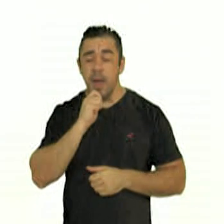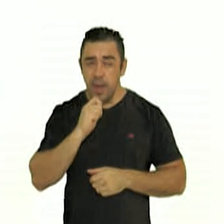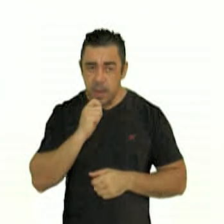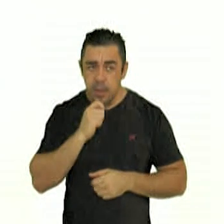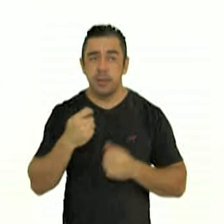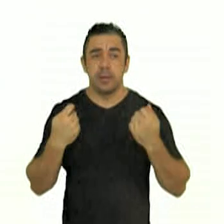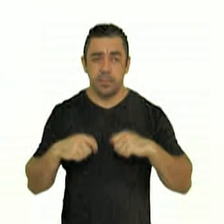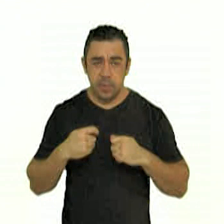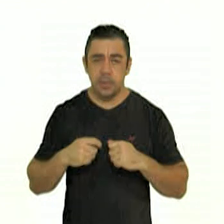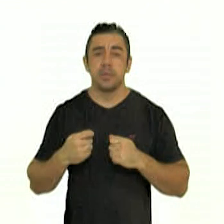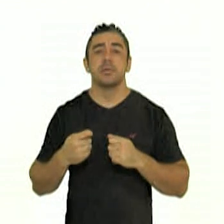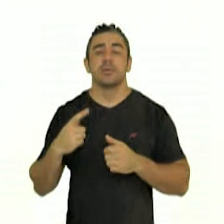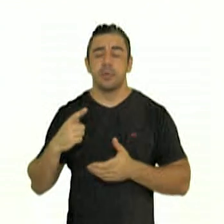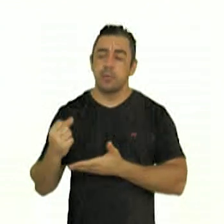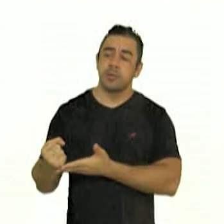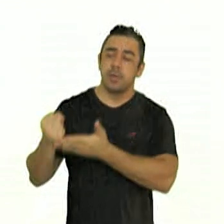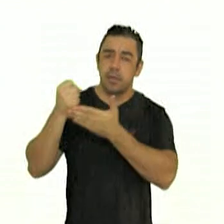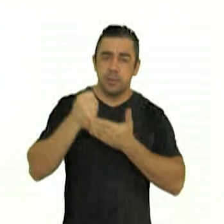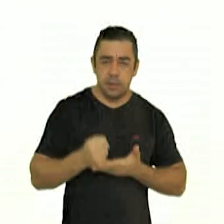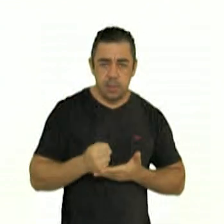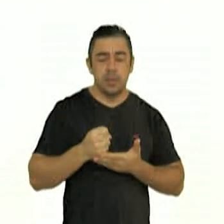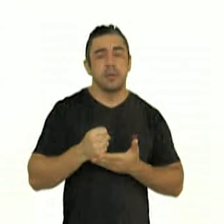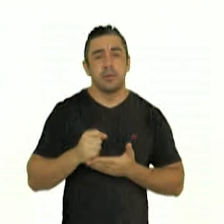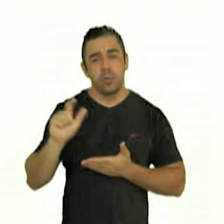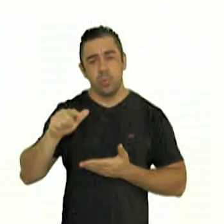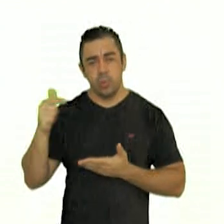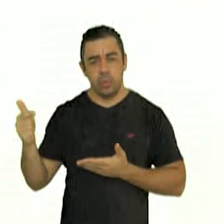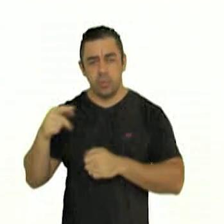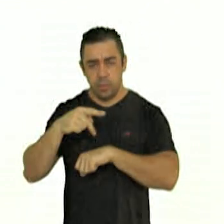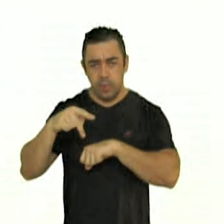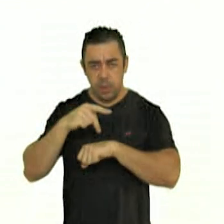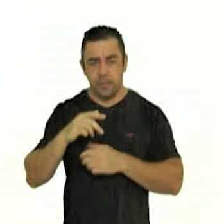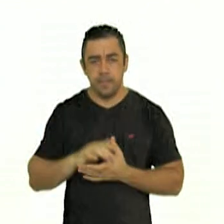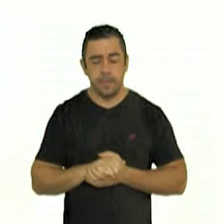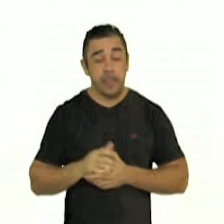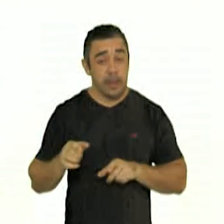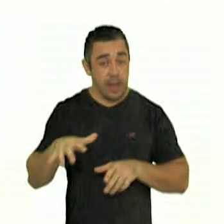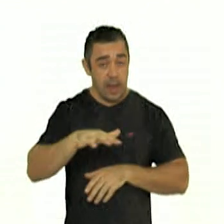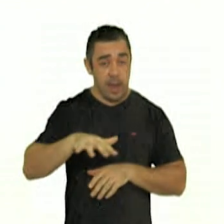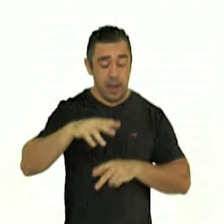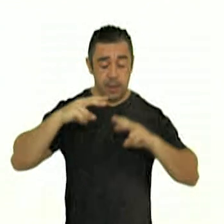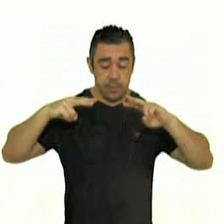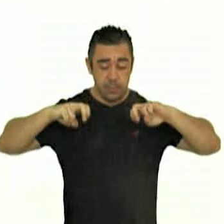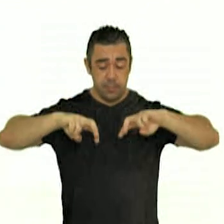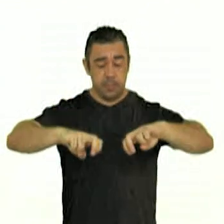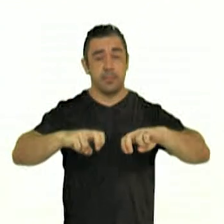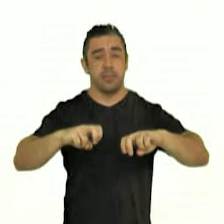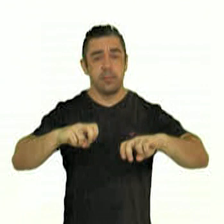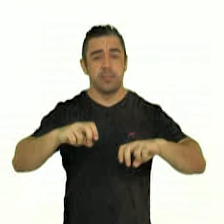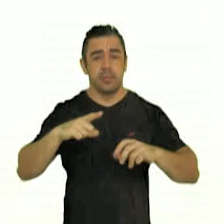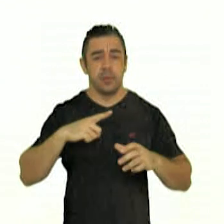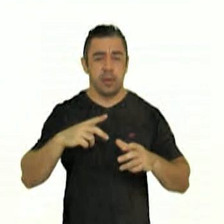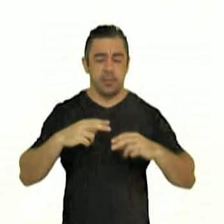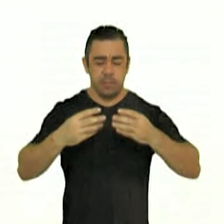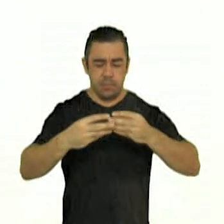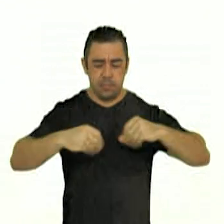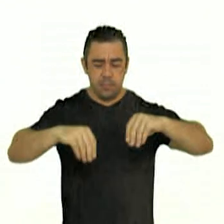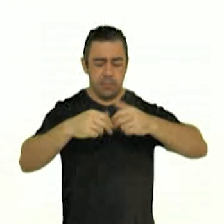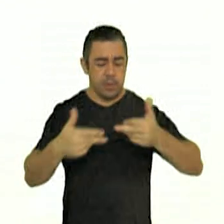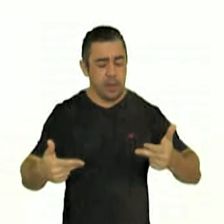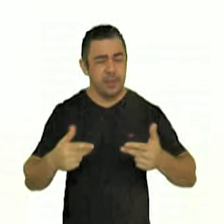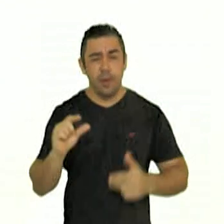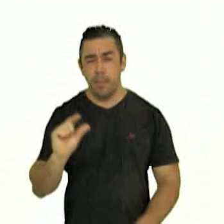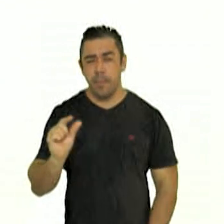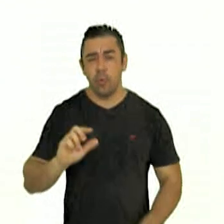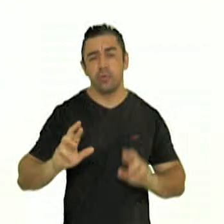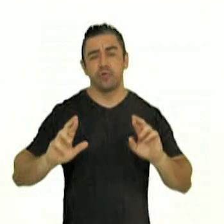produtos industrializados. O setor de mineração também não contribui muito para a economia, então eles têm pouca